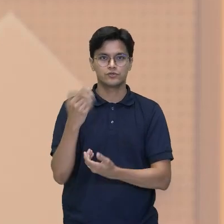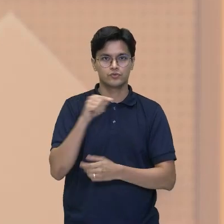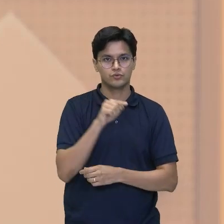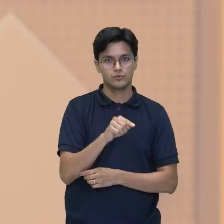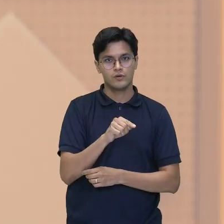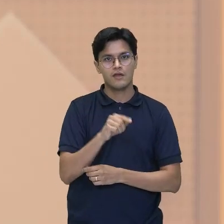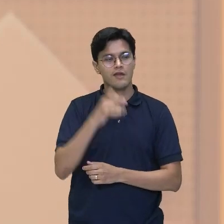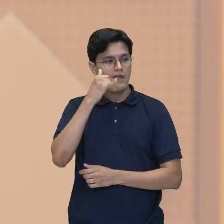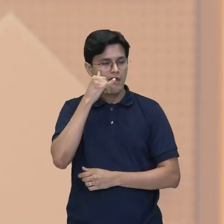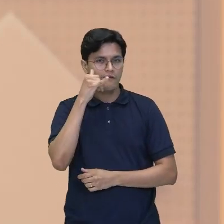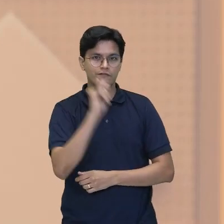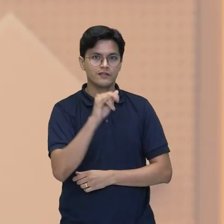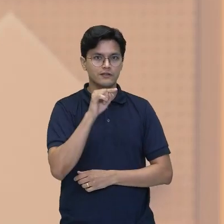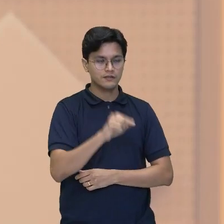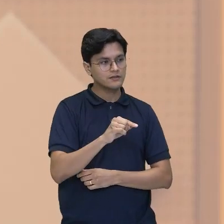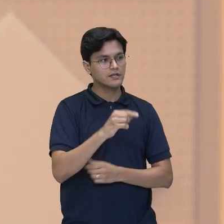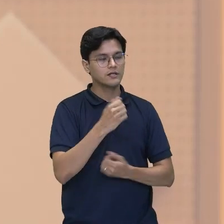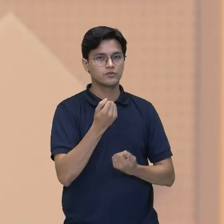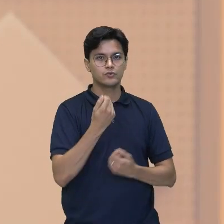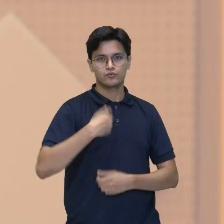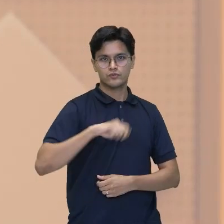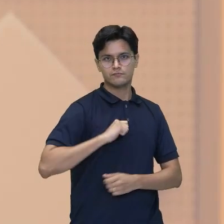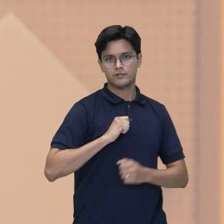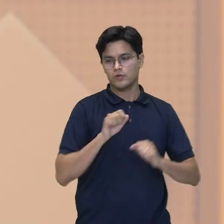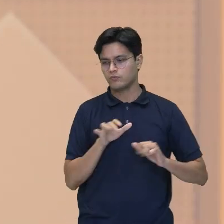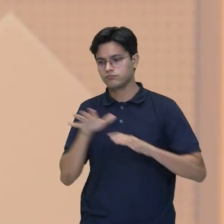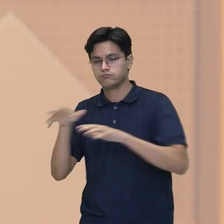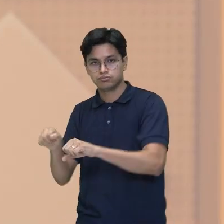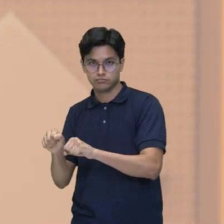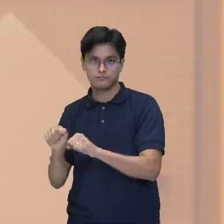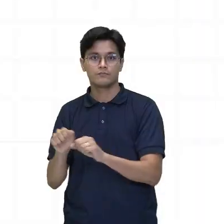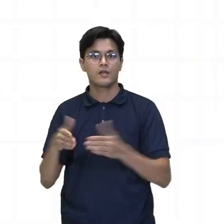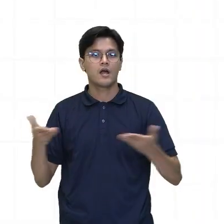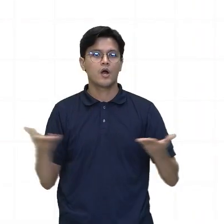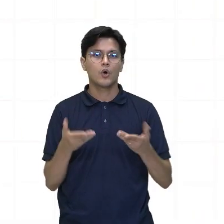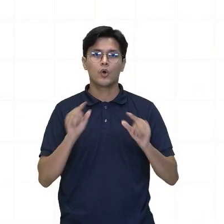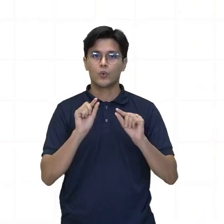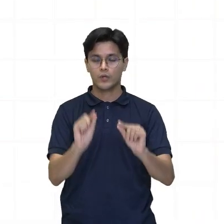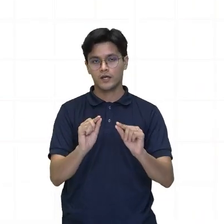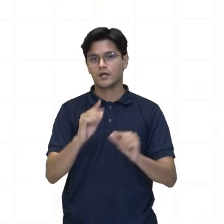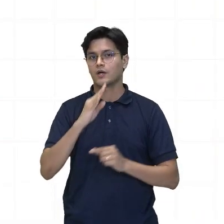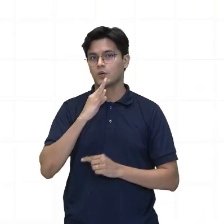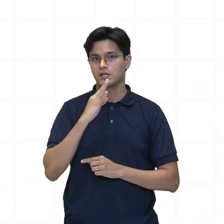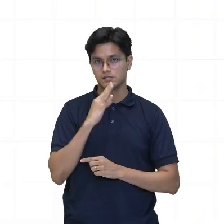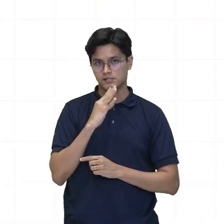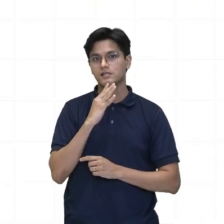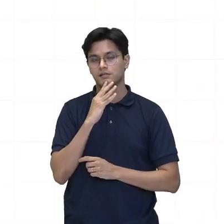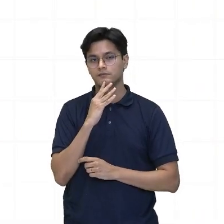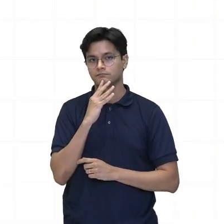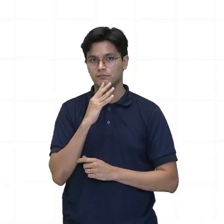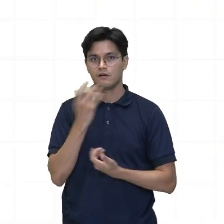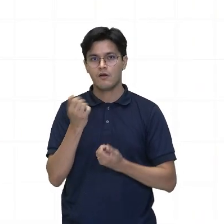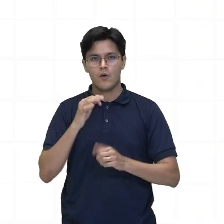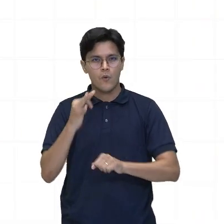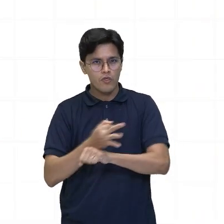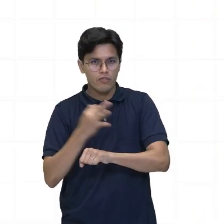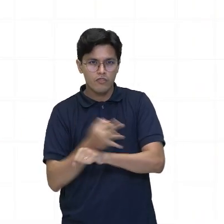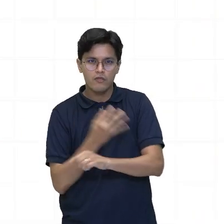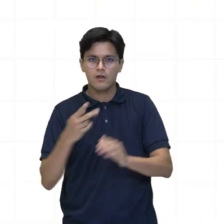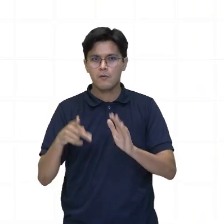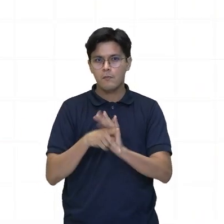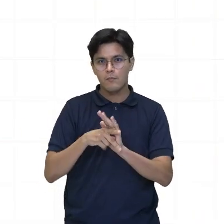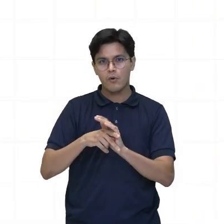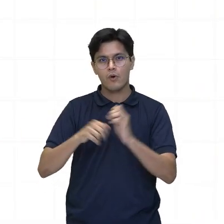territórios. Certo? Agora vamos conhecer a resistência inca. Acompanhem comigo. Chegada de Pizarro. Na